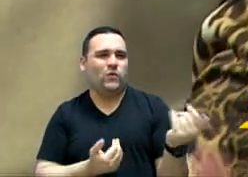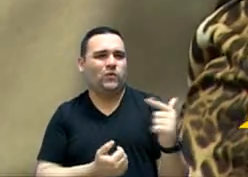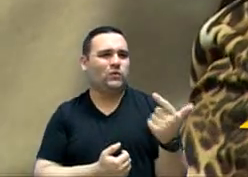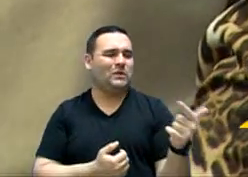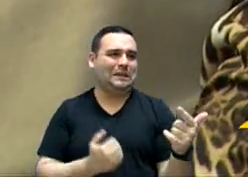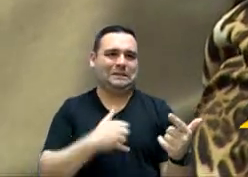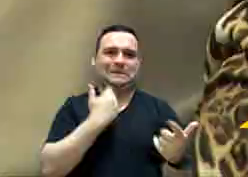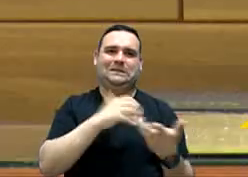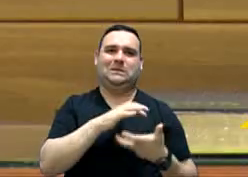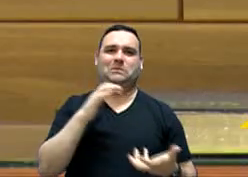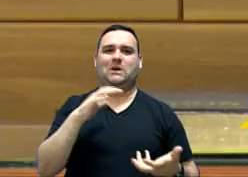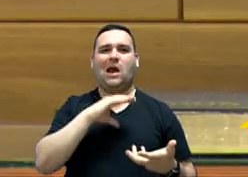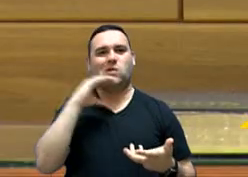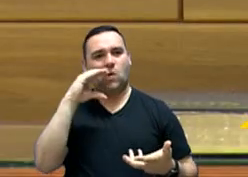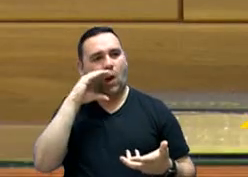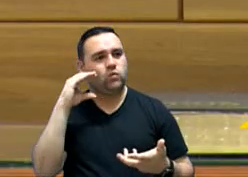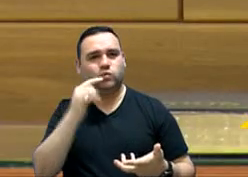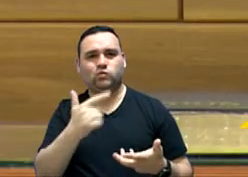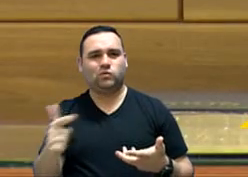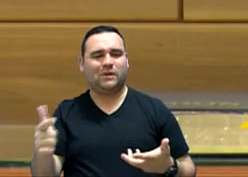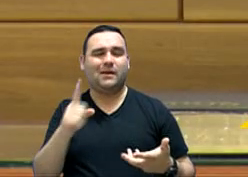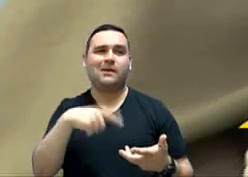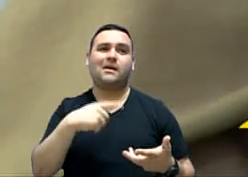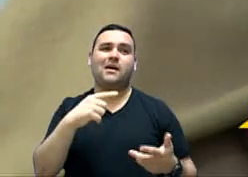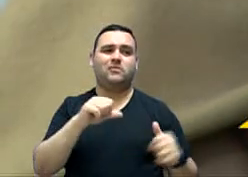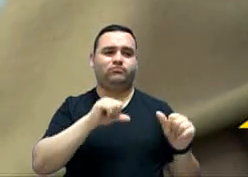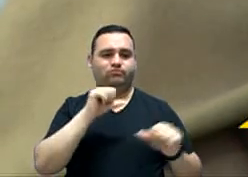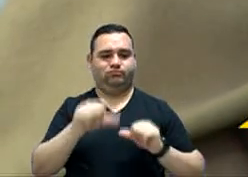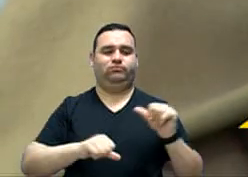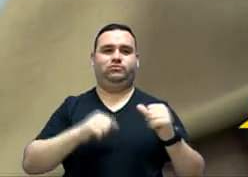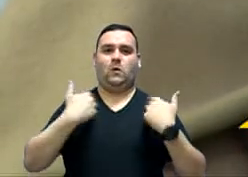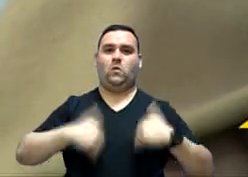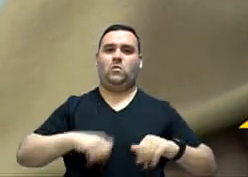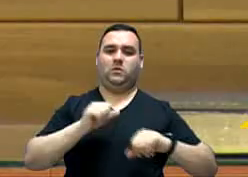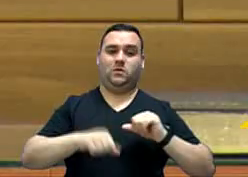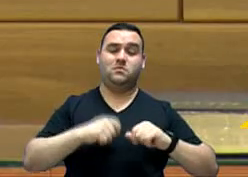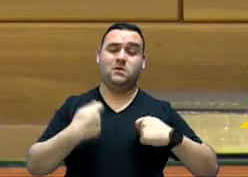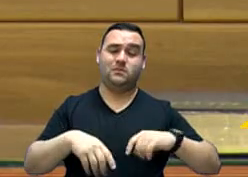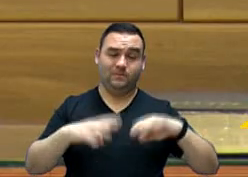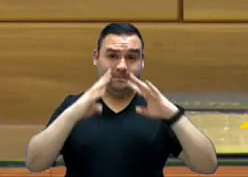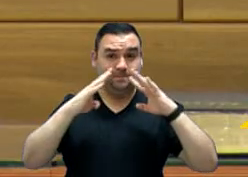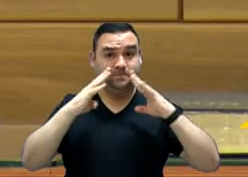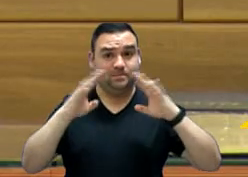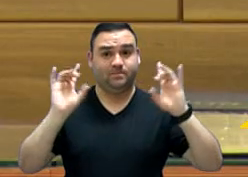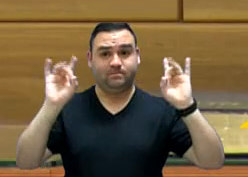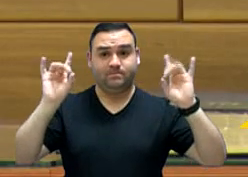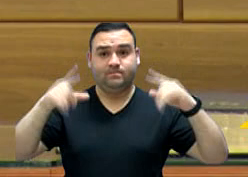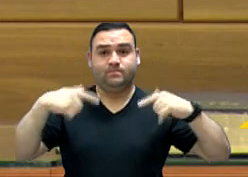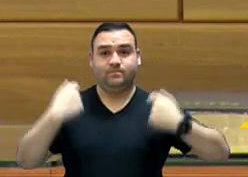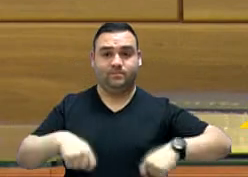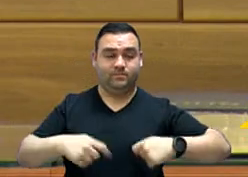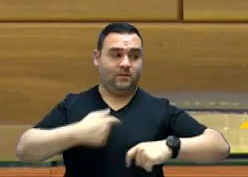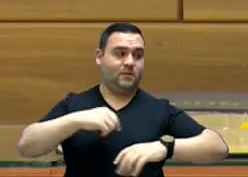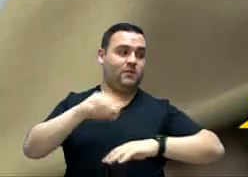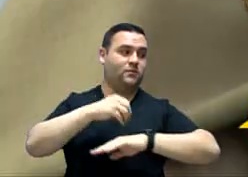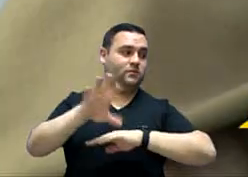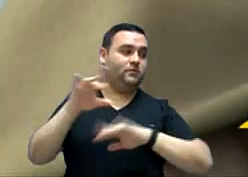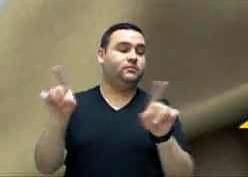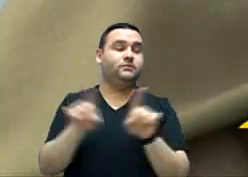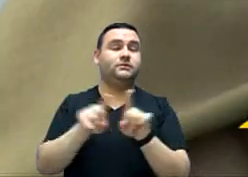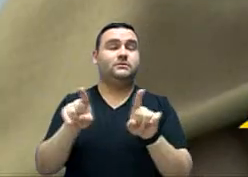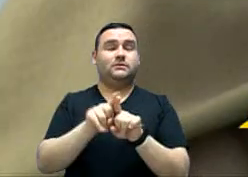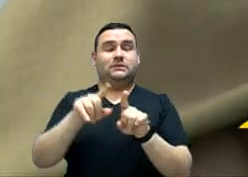é idoso, não é adulto, né? Está numa fase de transição. Mas que precisa de uma atenção muito especial. Aí, né? Eu sugiro. E